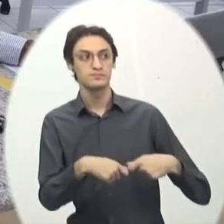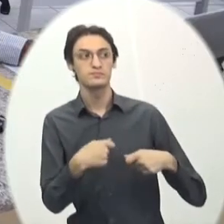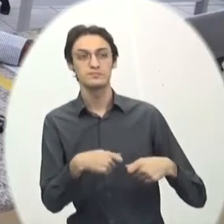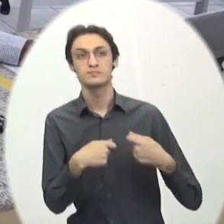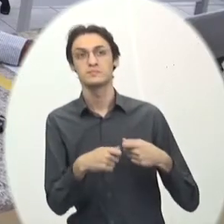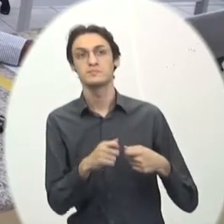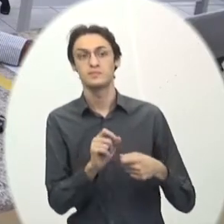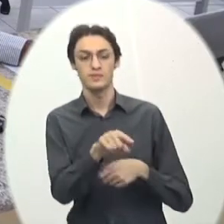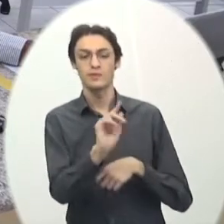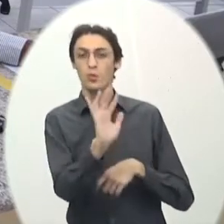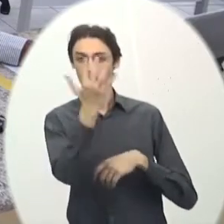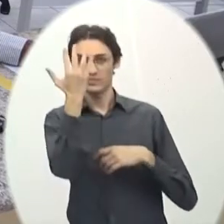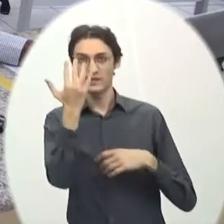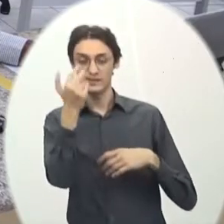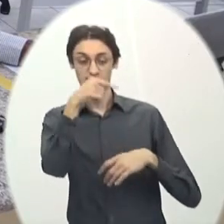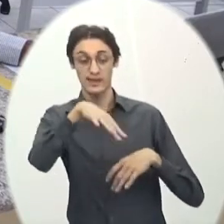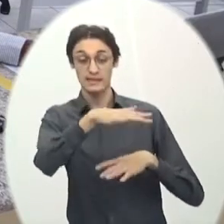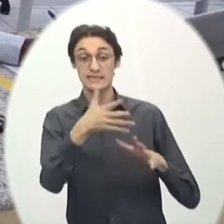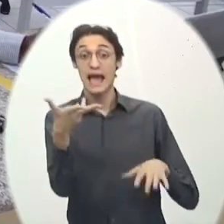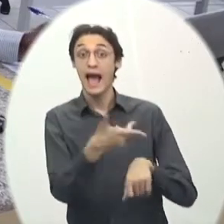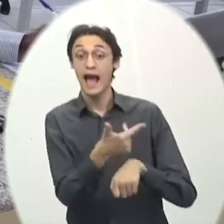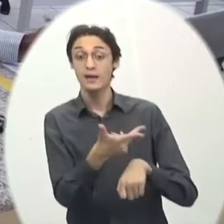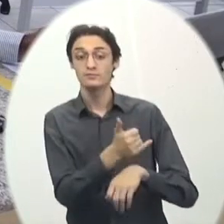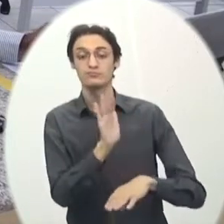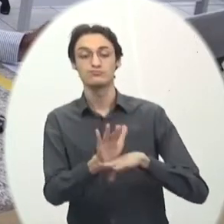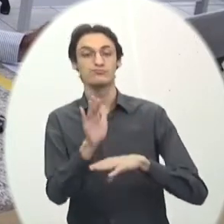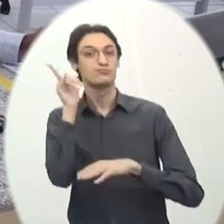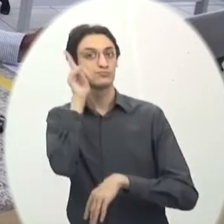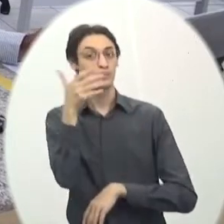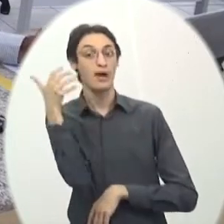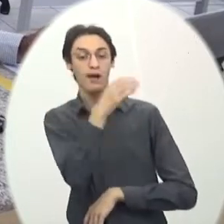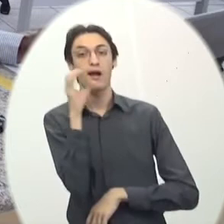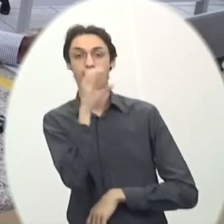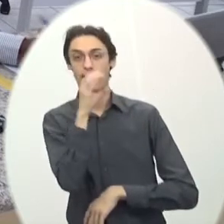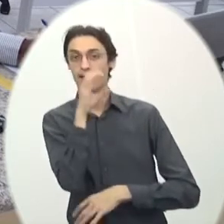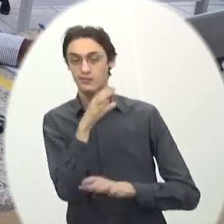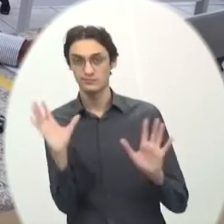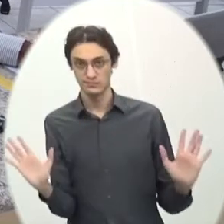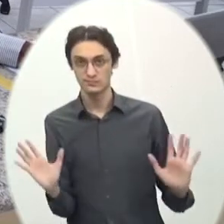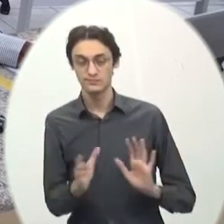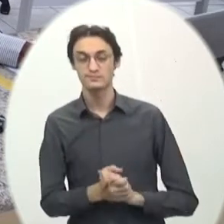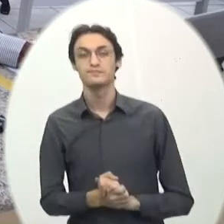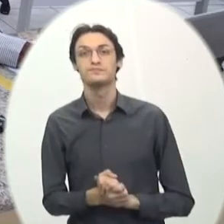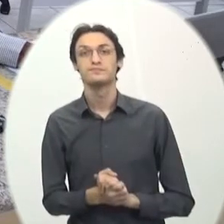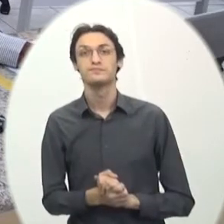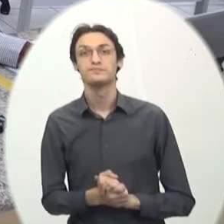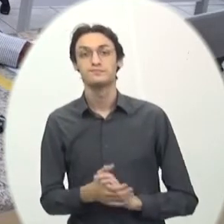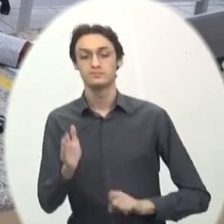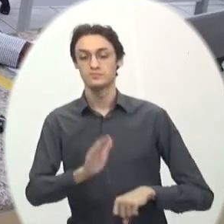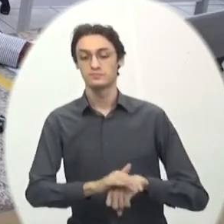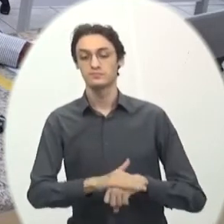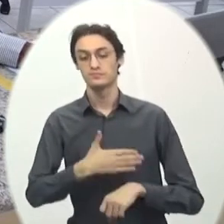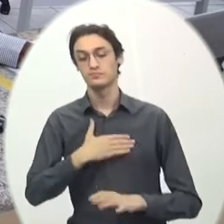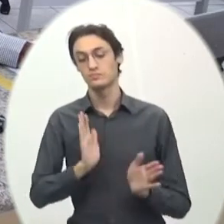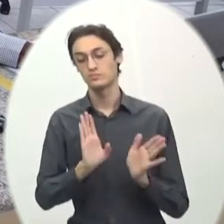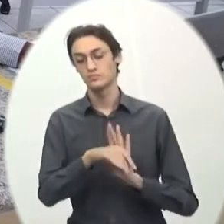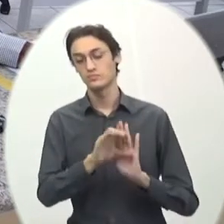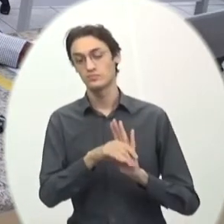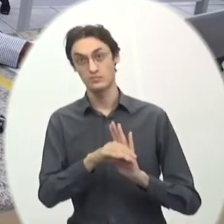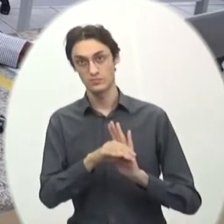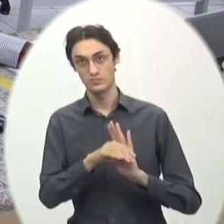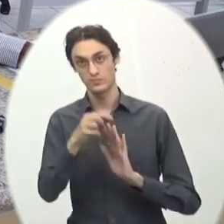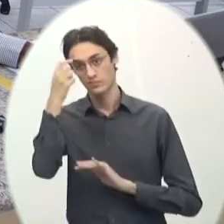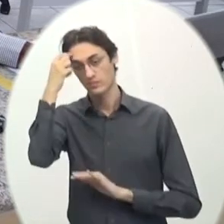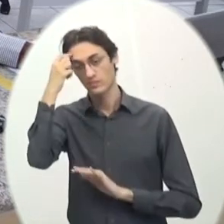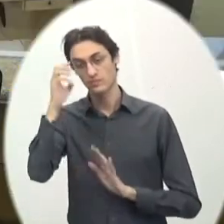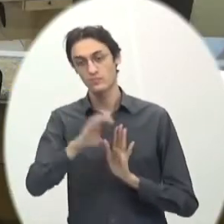de ocorrência, eles estariam disponíveis ali, até porque a ambulância, no meu conceito, deveriam estar ali. É isso